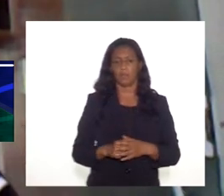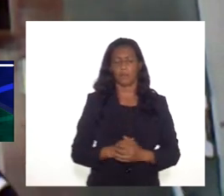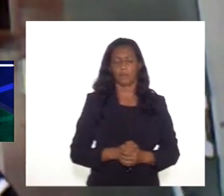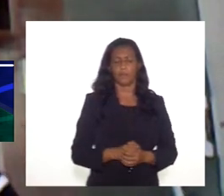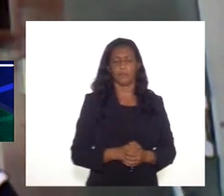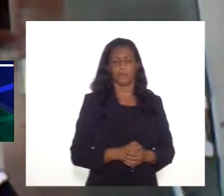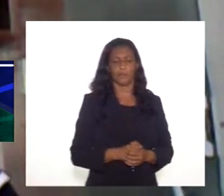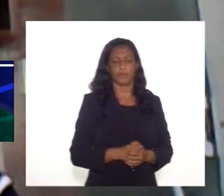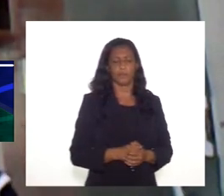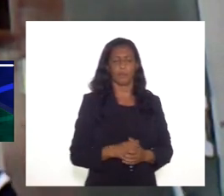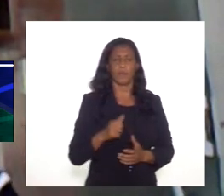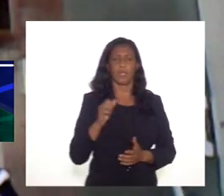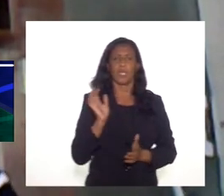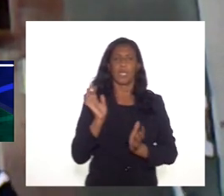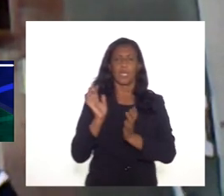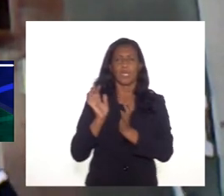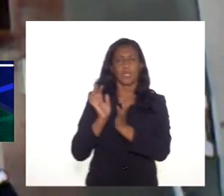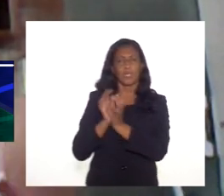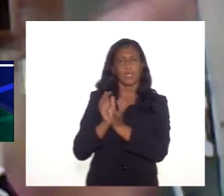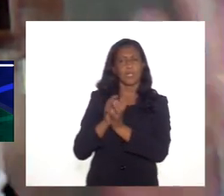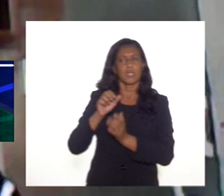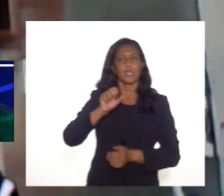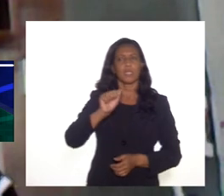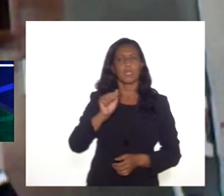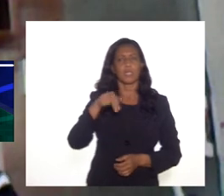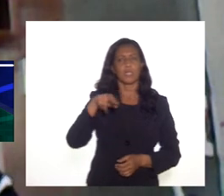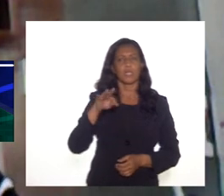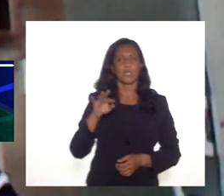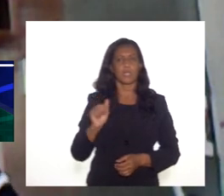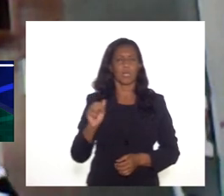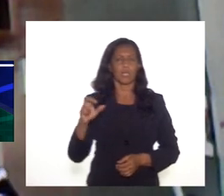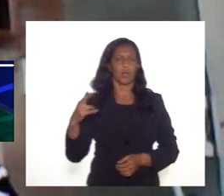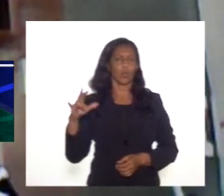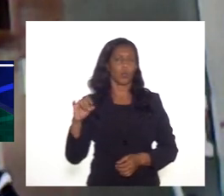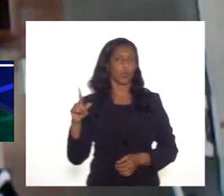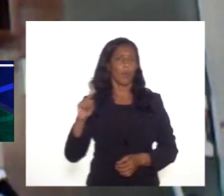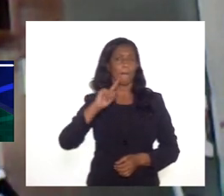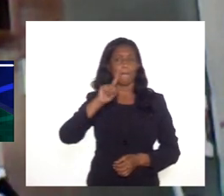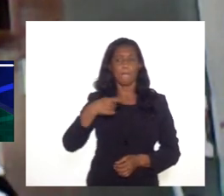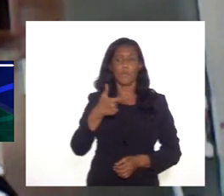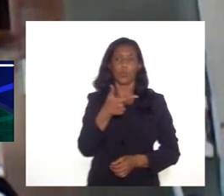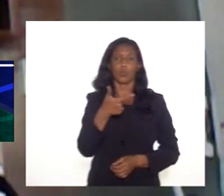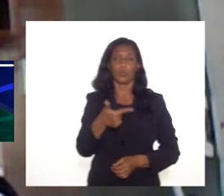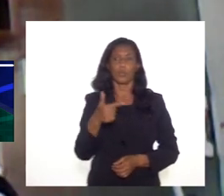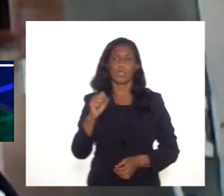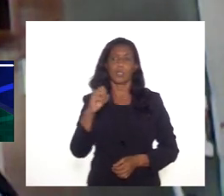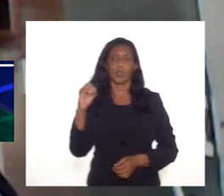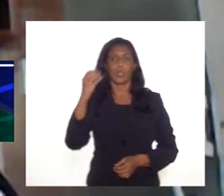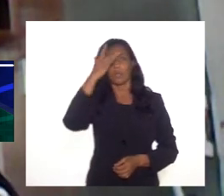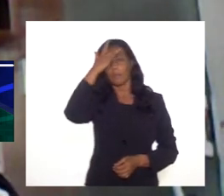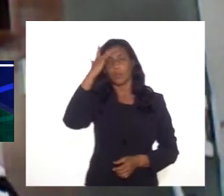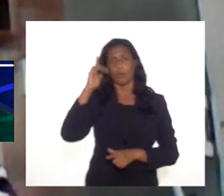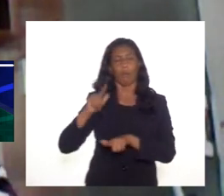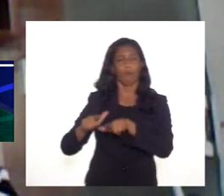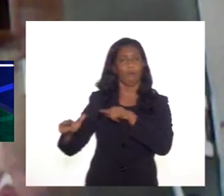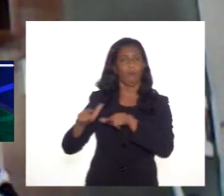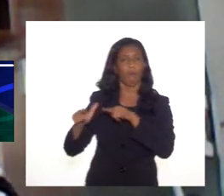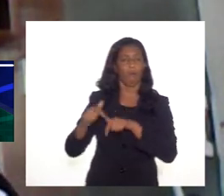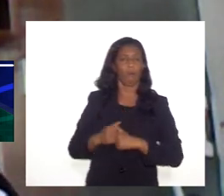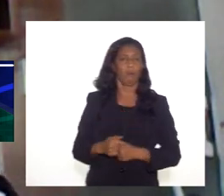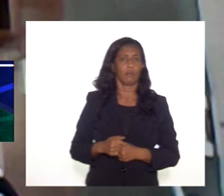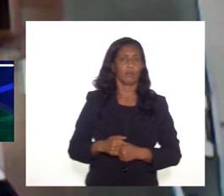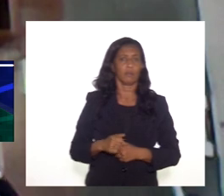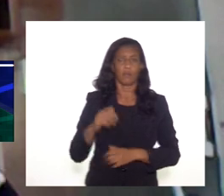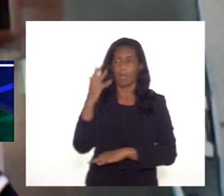aqui em Santa Cruz, qual é a geração de emprego? 1.280 funcionários, qual é o desgaste